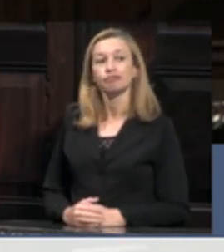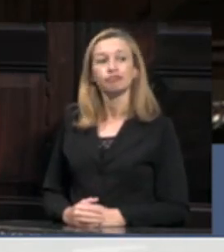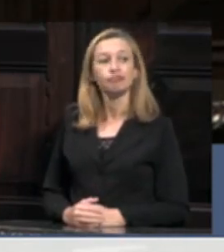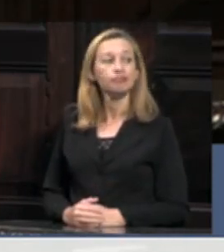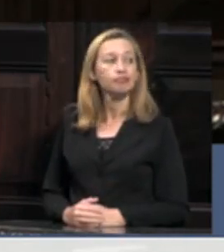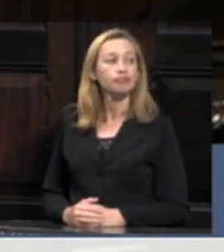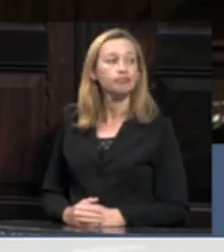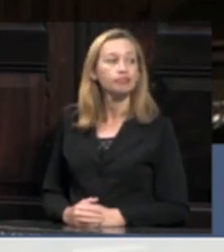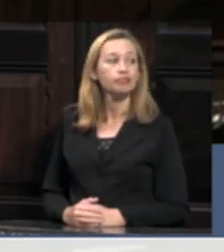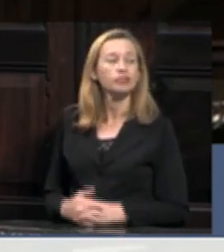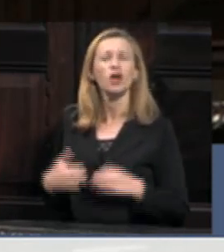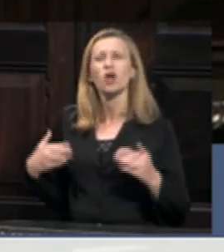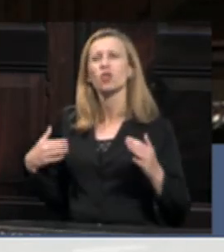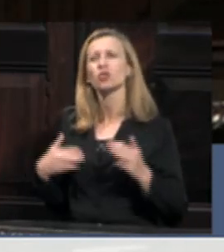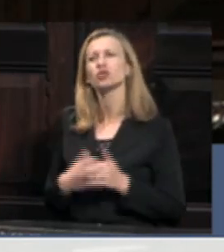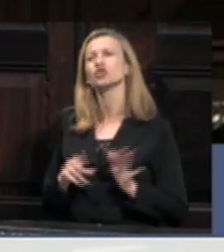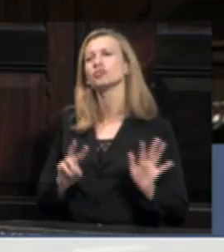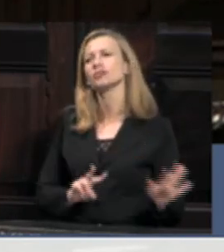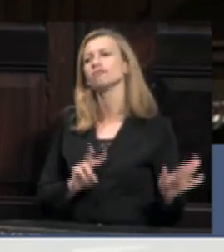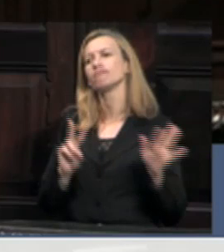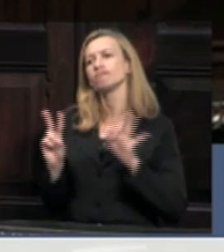à última semana